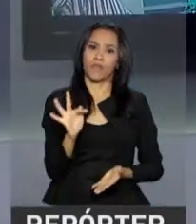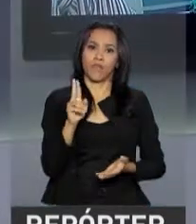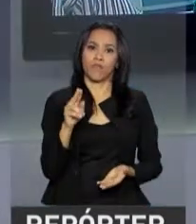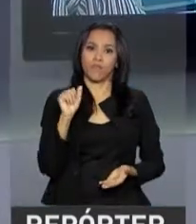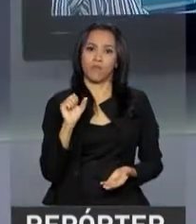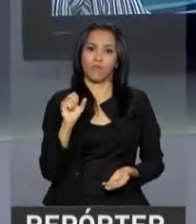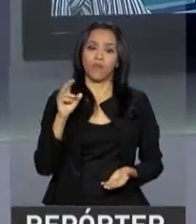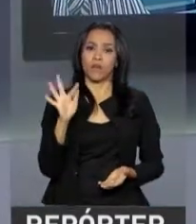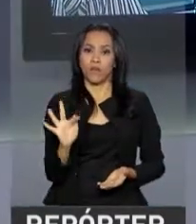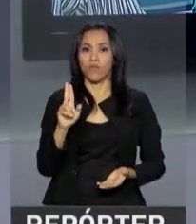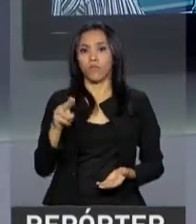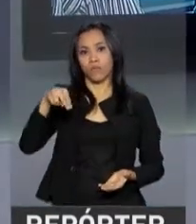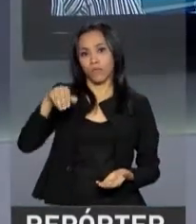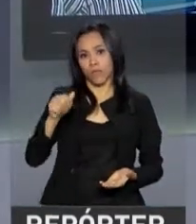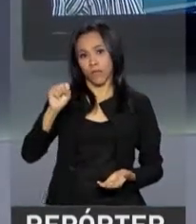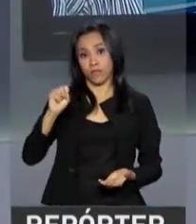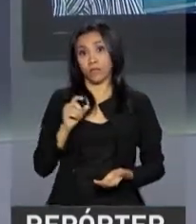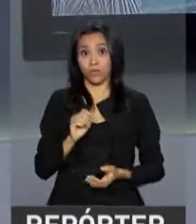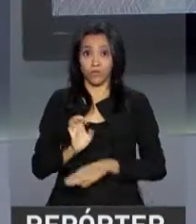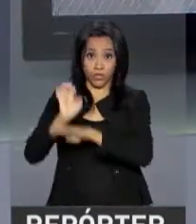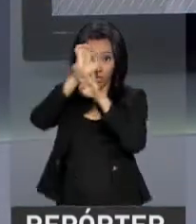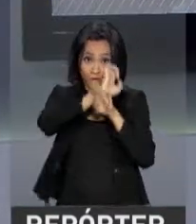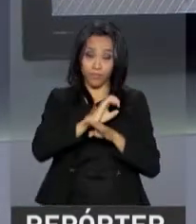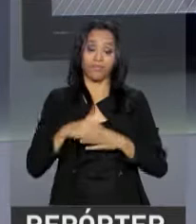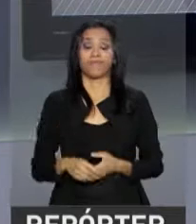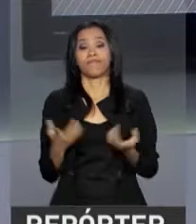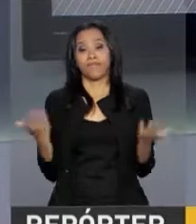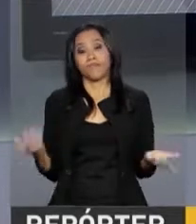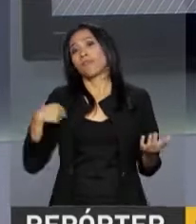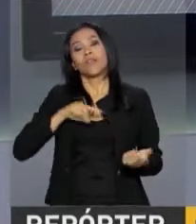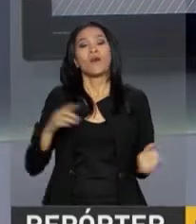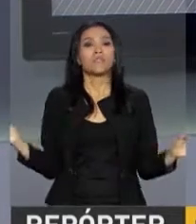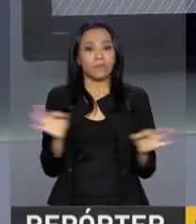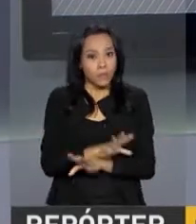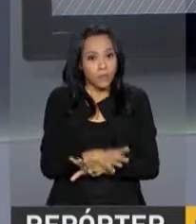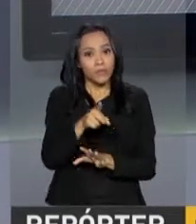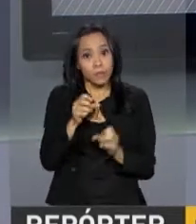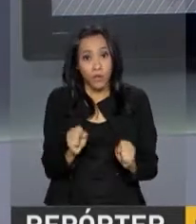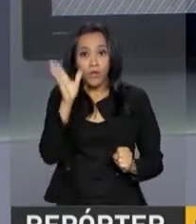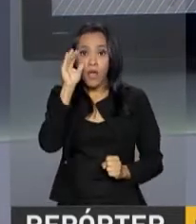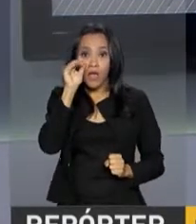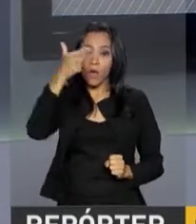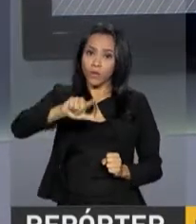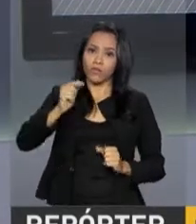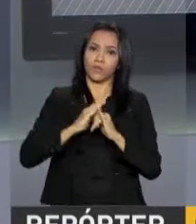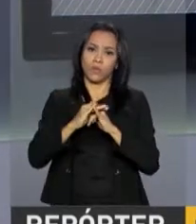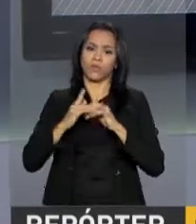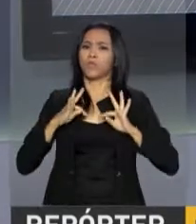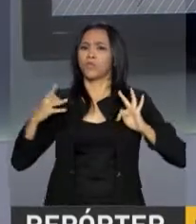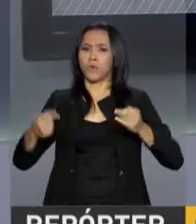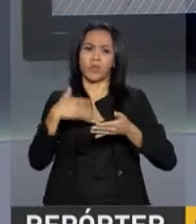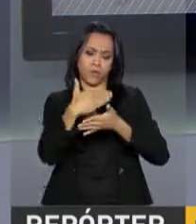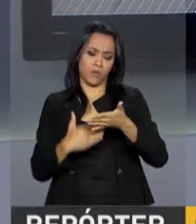estúdio carol brigada carlos uma boa tarde pra você nós ficamos por aqui você pode rever as reportagens no youtube e toda a nossa programação